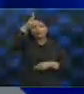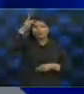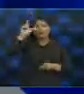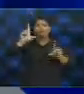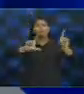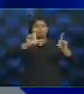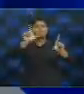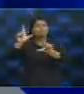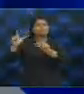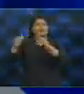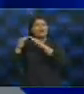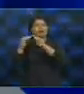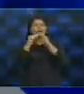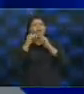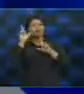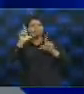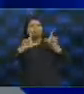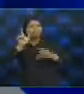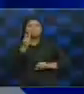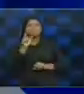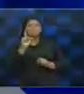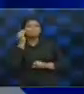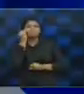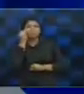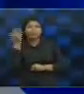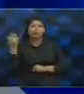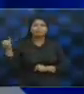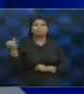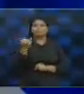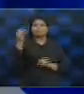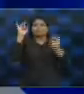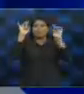assiste a este momento tão relevante da democracia na nossa terra.